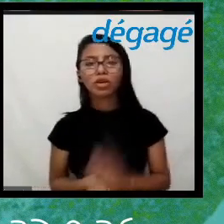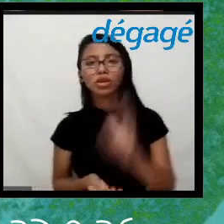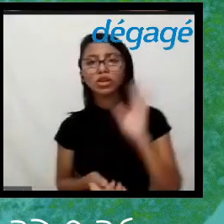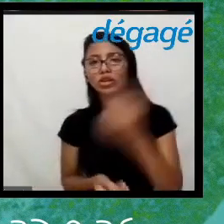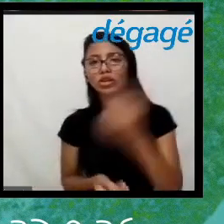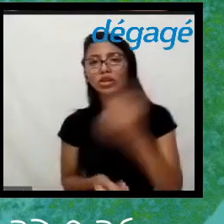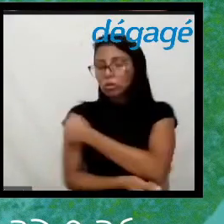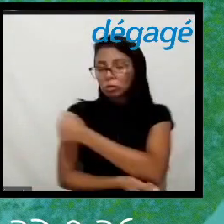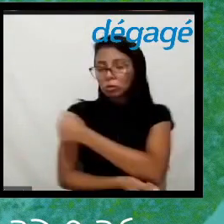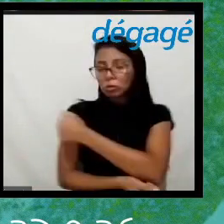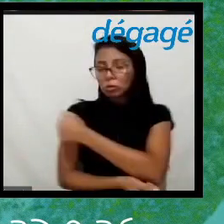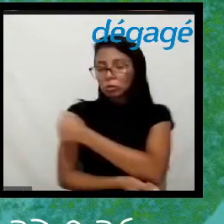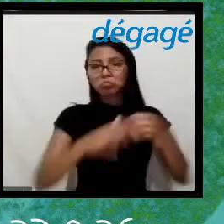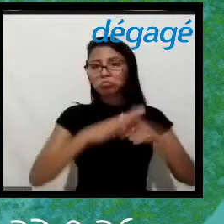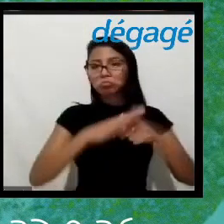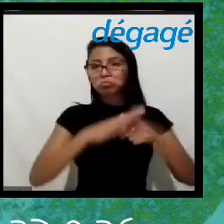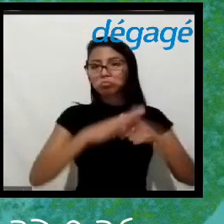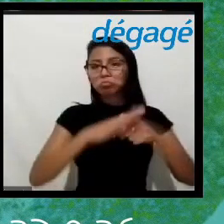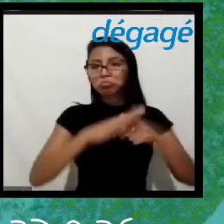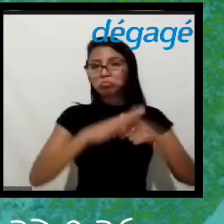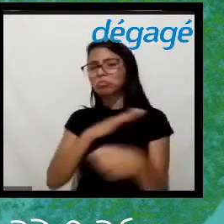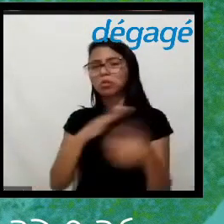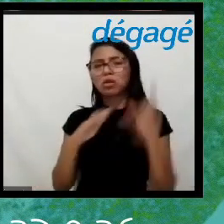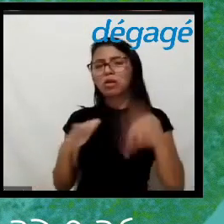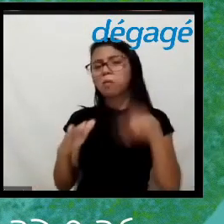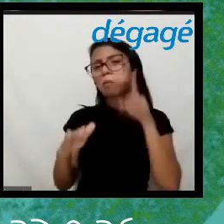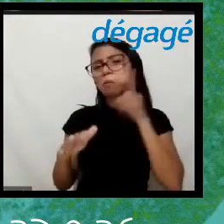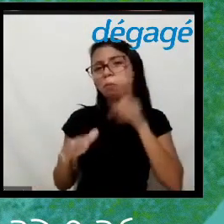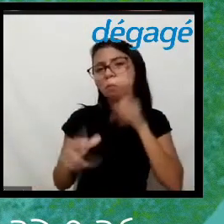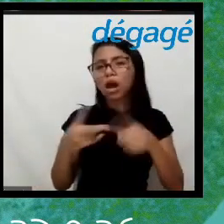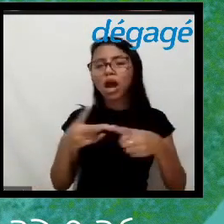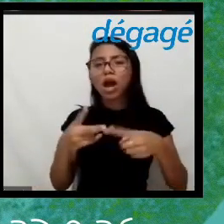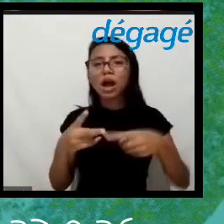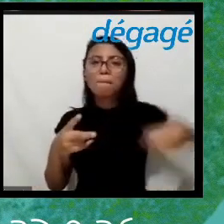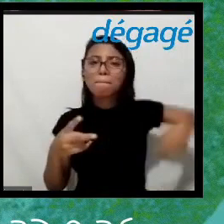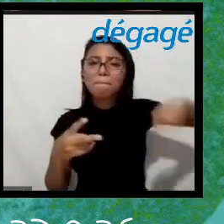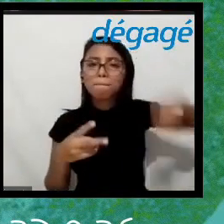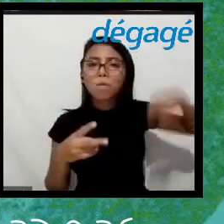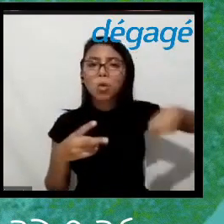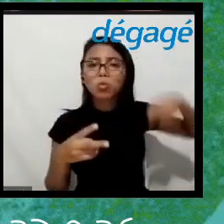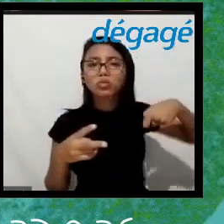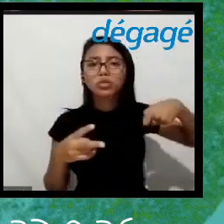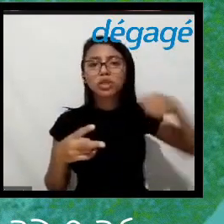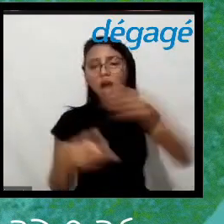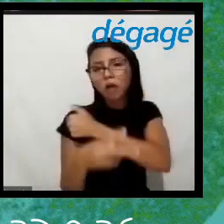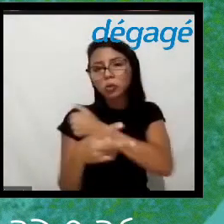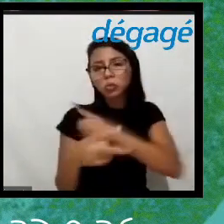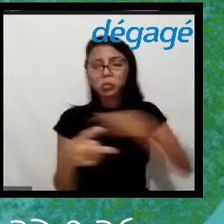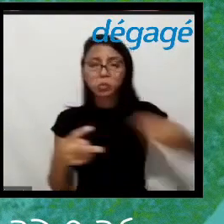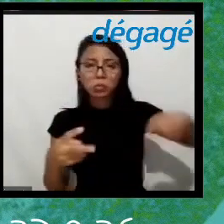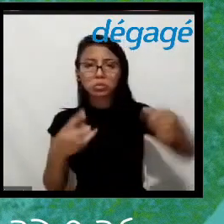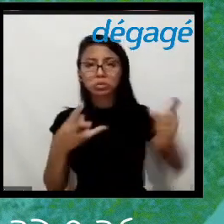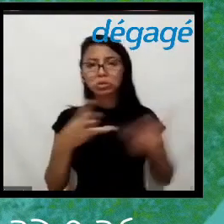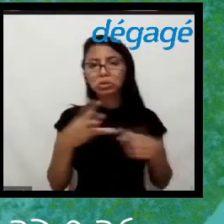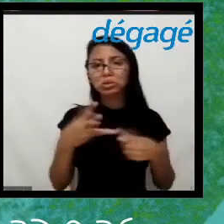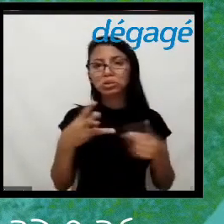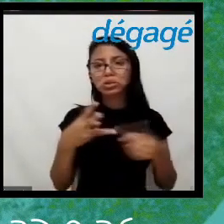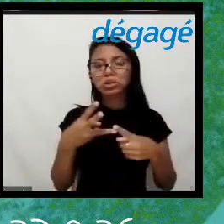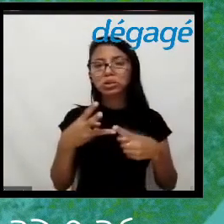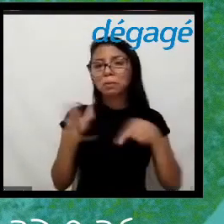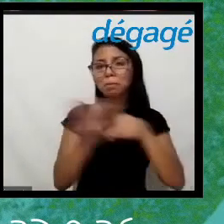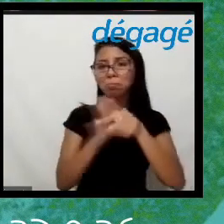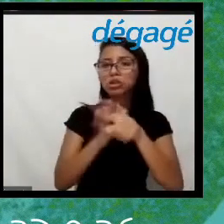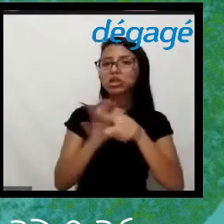estagiários, extensionistas, pesquisadores, voluntários, bolsistas. O projeto hoje é coordenado pela Joana Ribeiro e pela Adriana